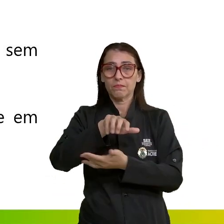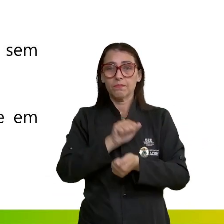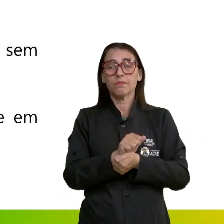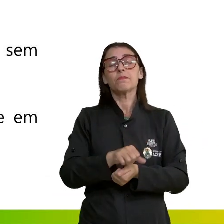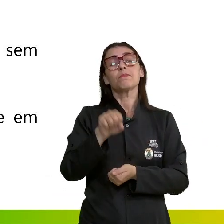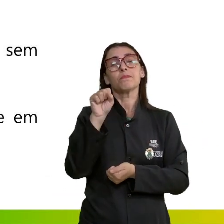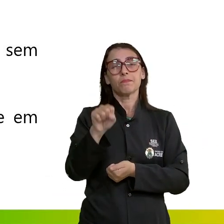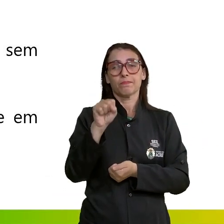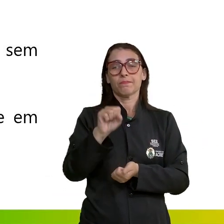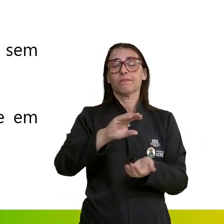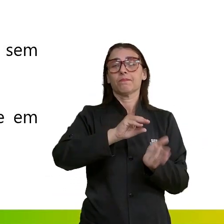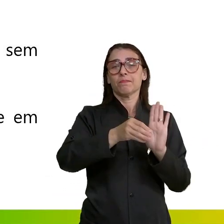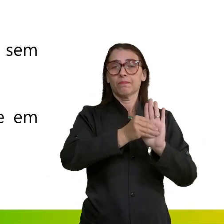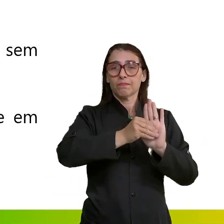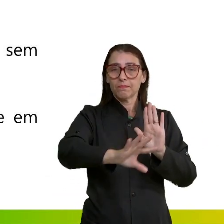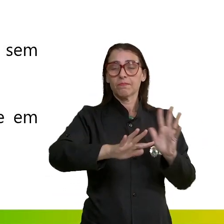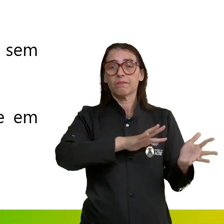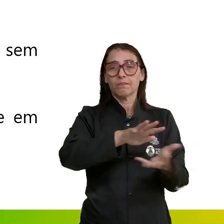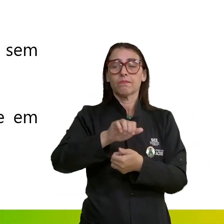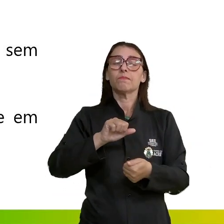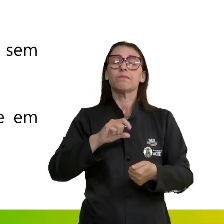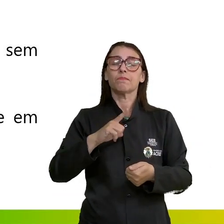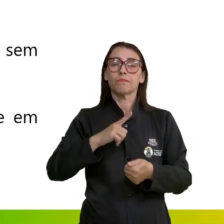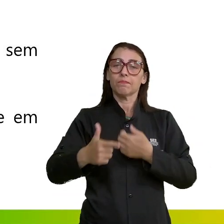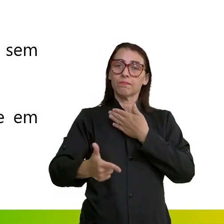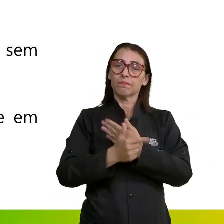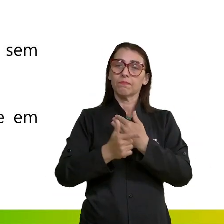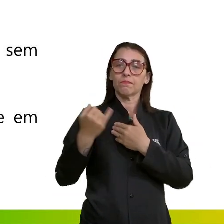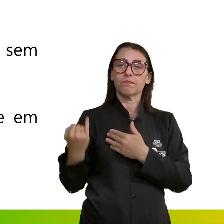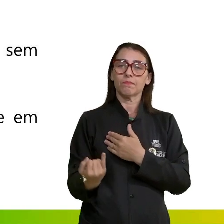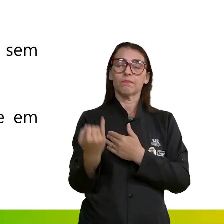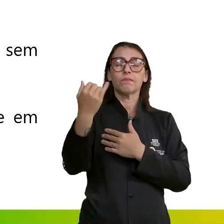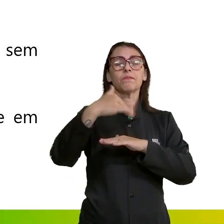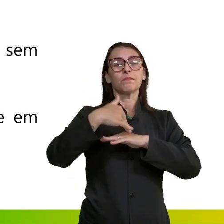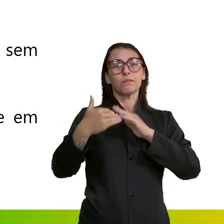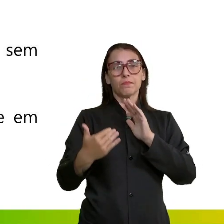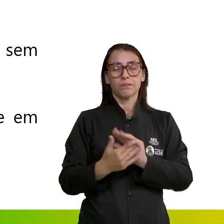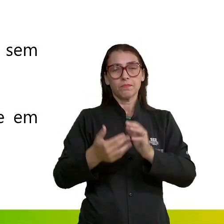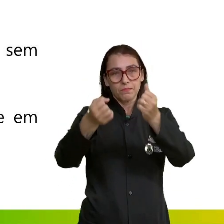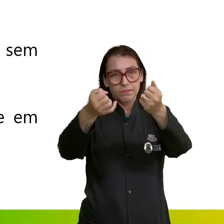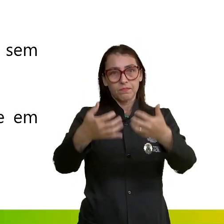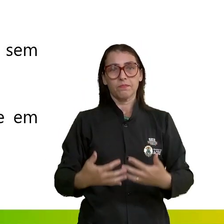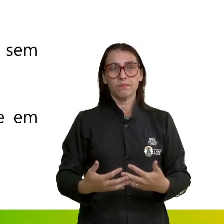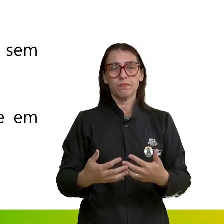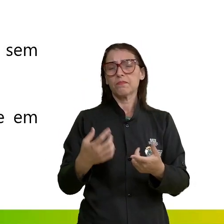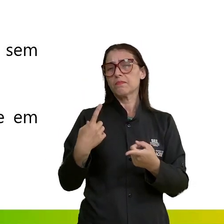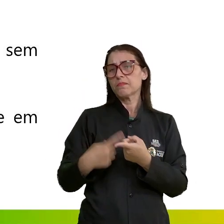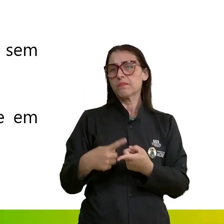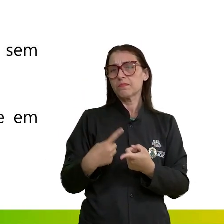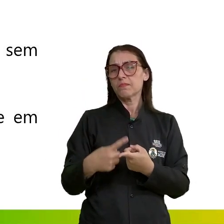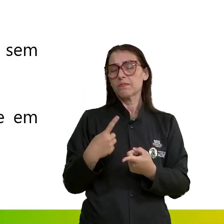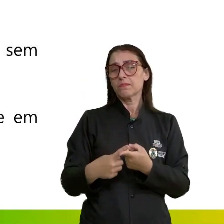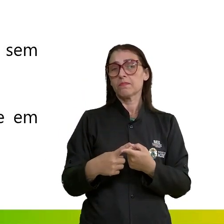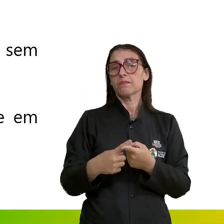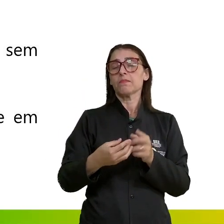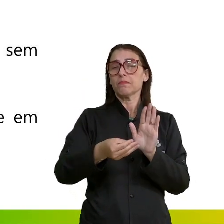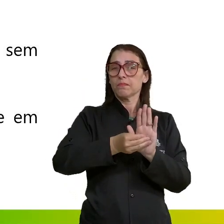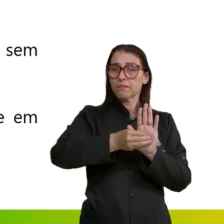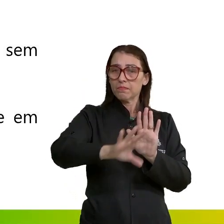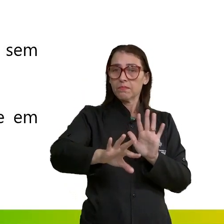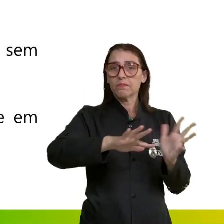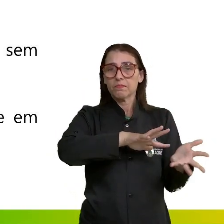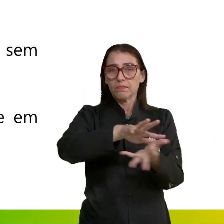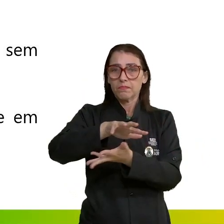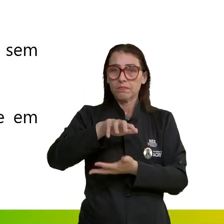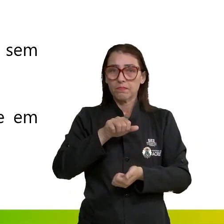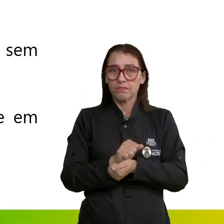a mídia global, ela tem um papel fundamental em tudo isso que eu acabei de explicar. Por quê? A mídia global,